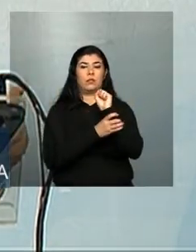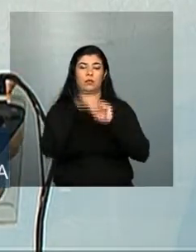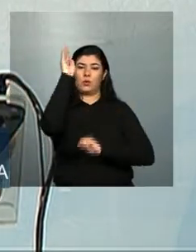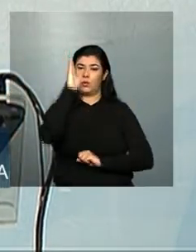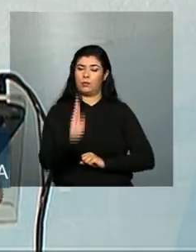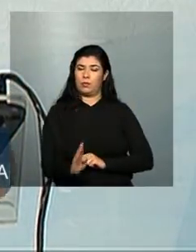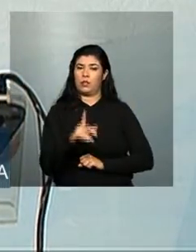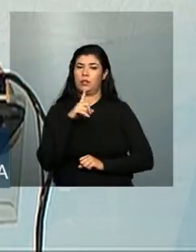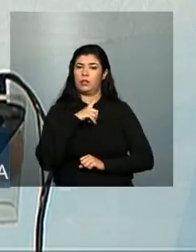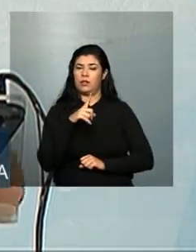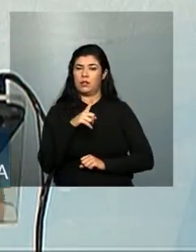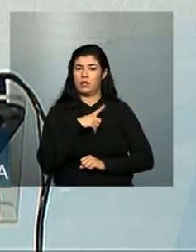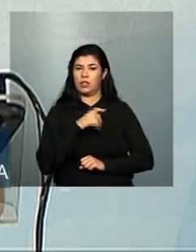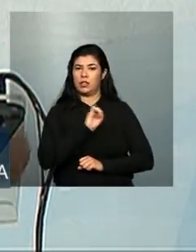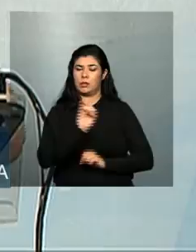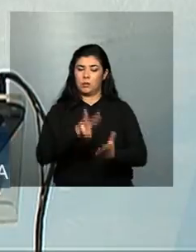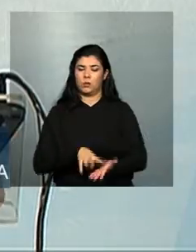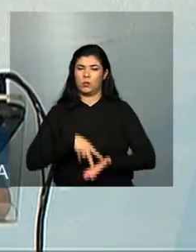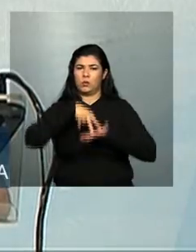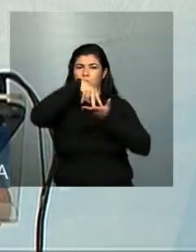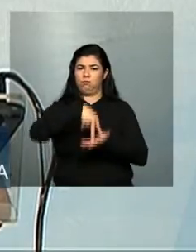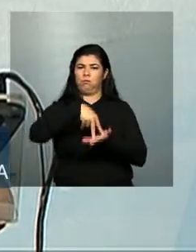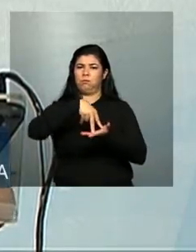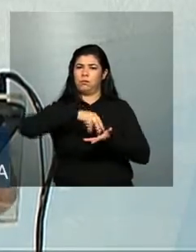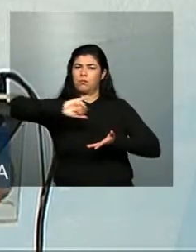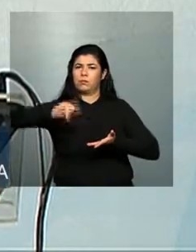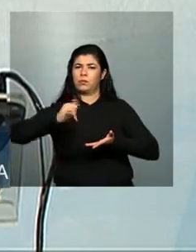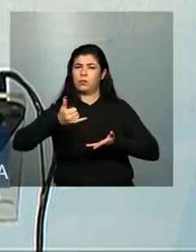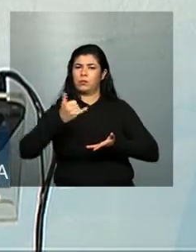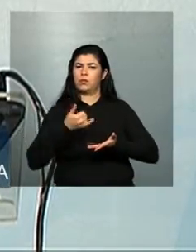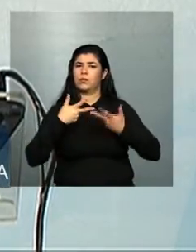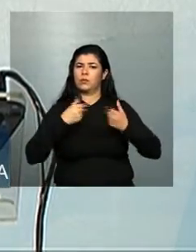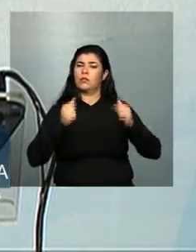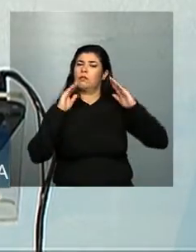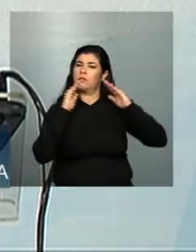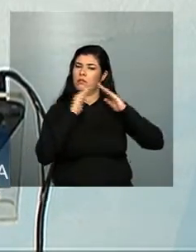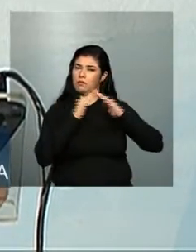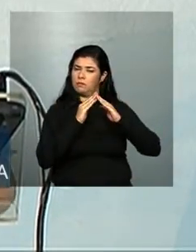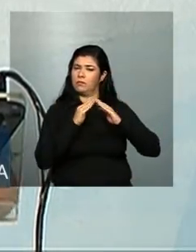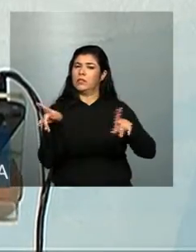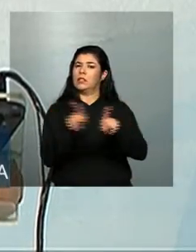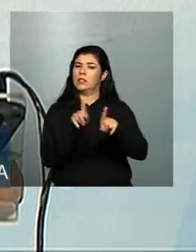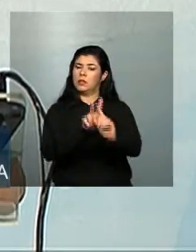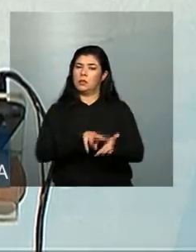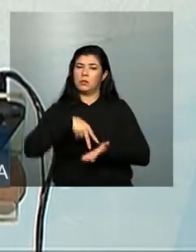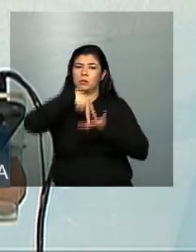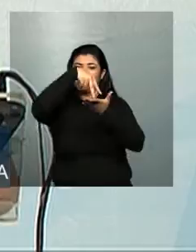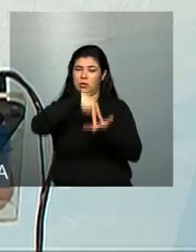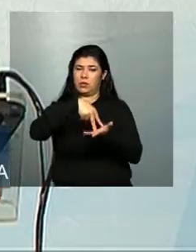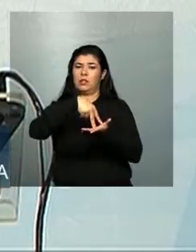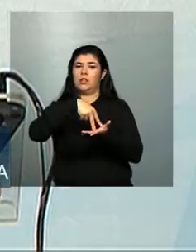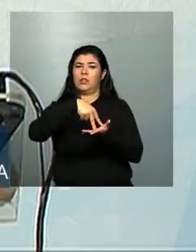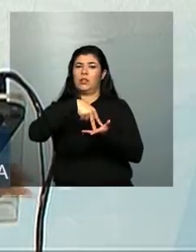Brasil se erga através de oportunidades como essas casas. O Brasil se erga também